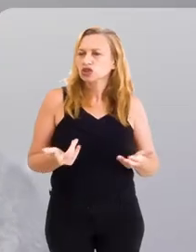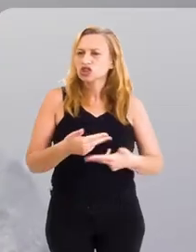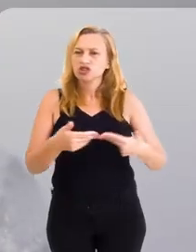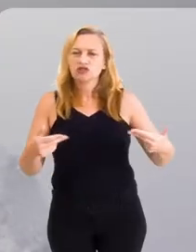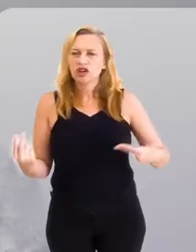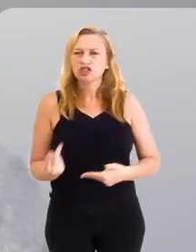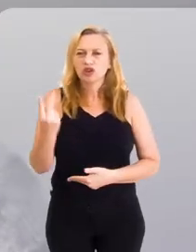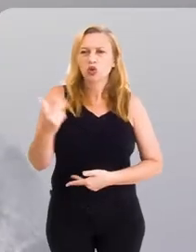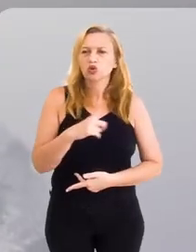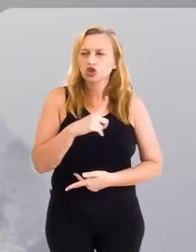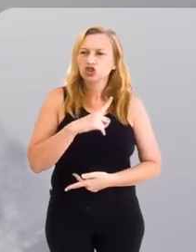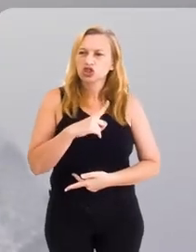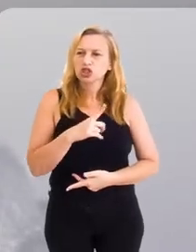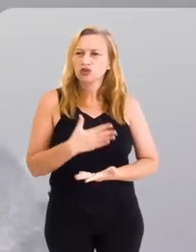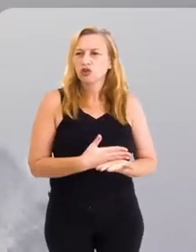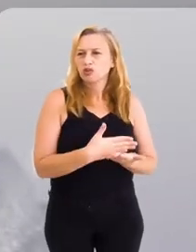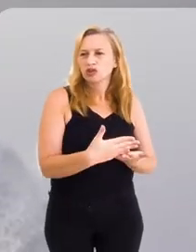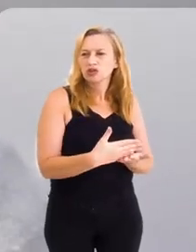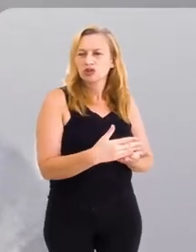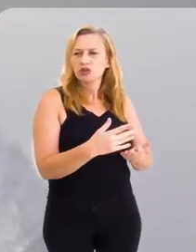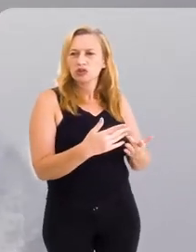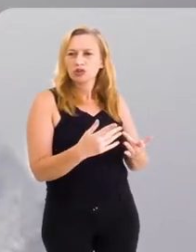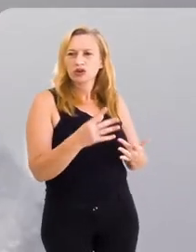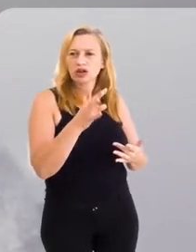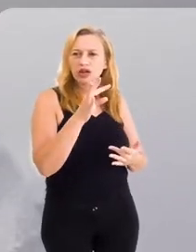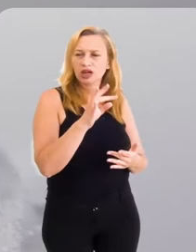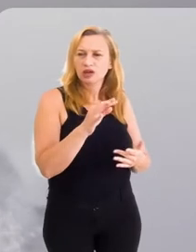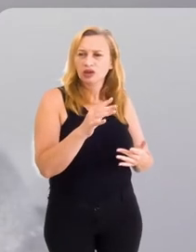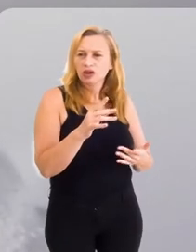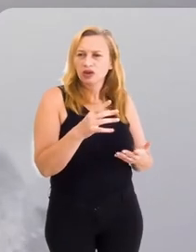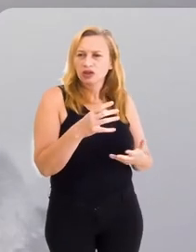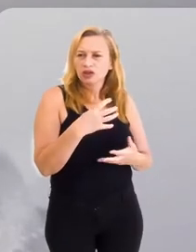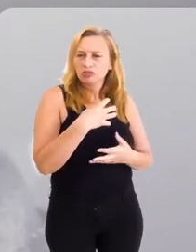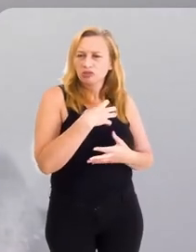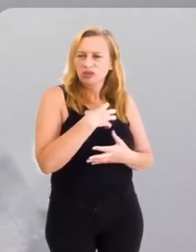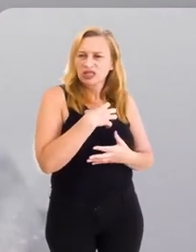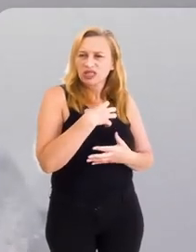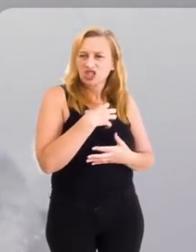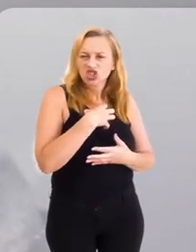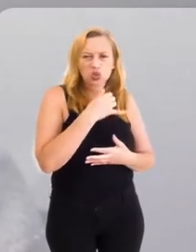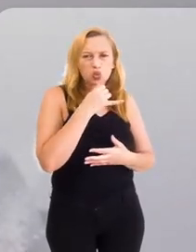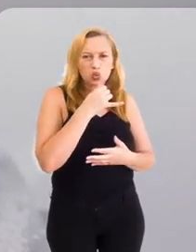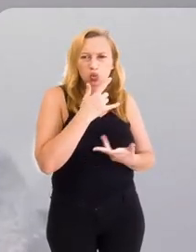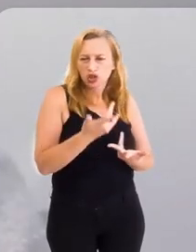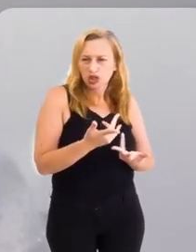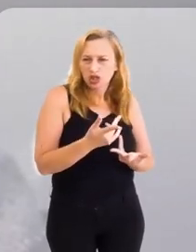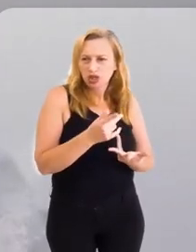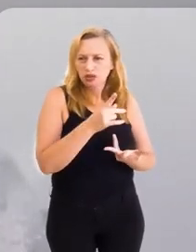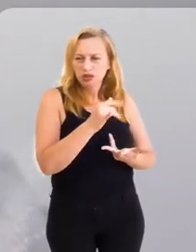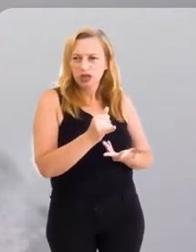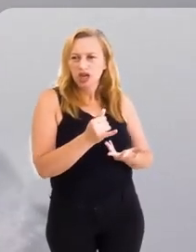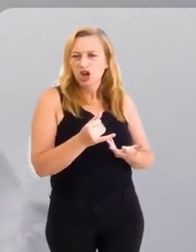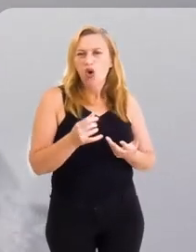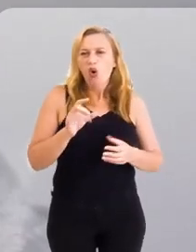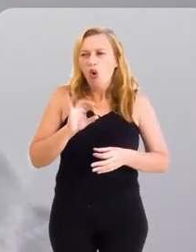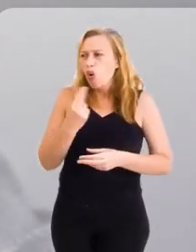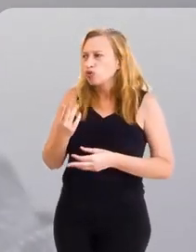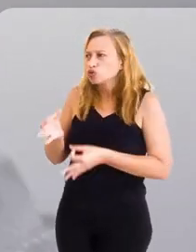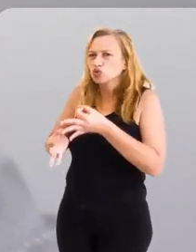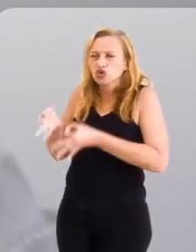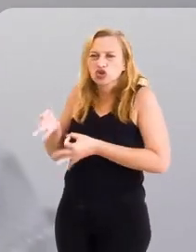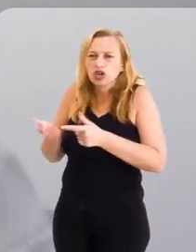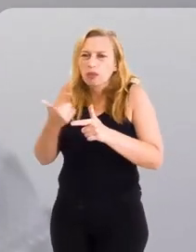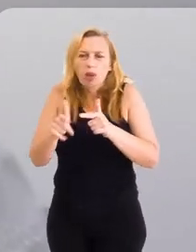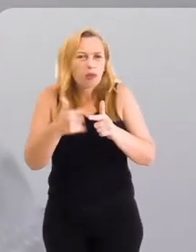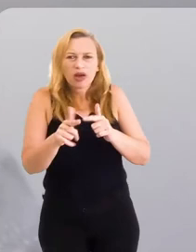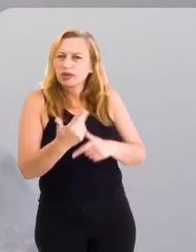que, dentro dos muitos valores que existem, eu vou começar pela fraternidade. Porque estou me sentindo muito egoísta. Ou eu vou começar pela